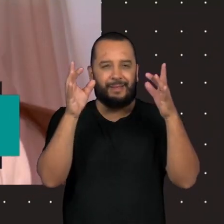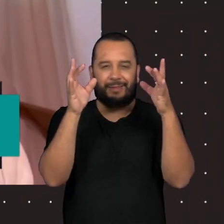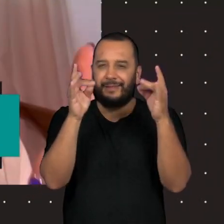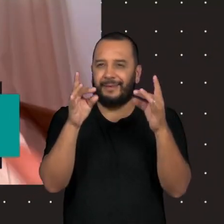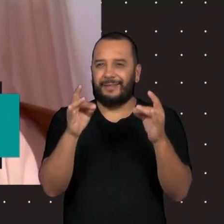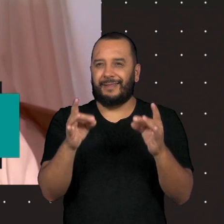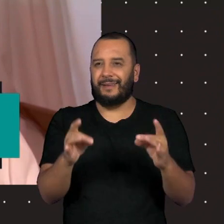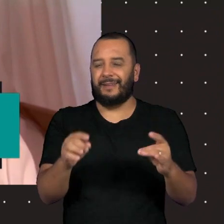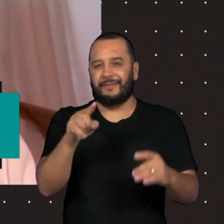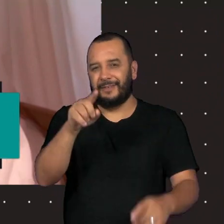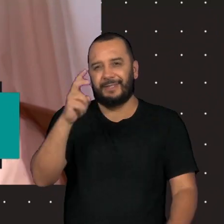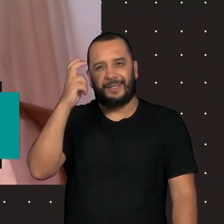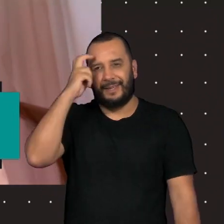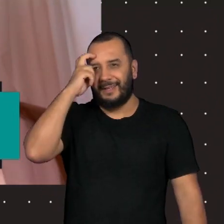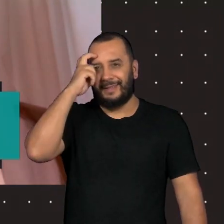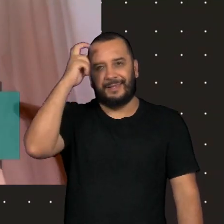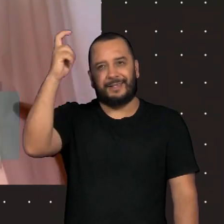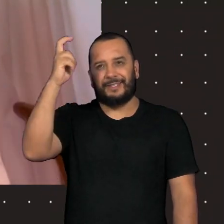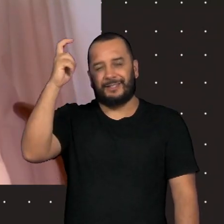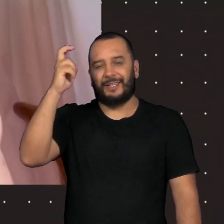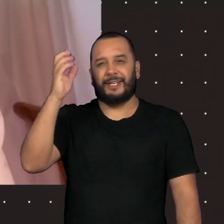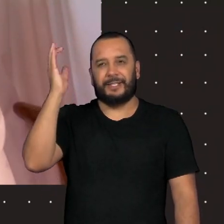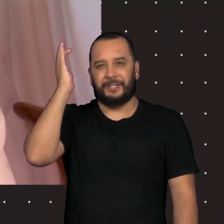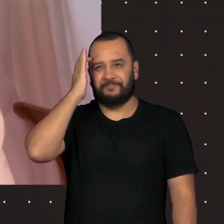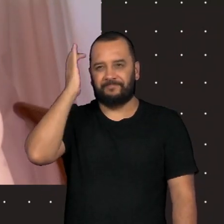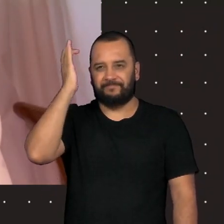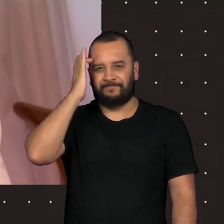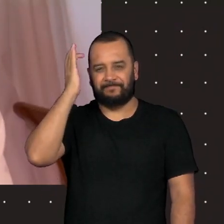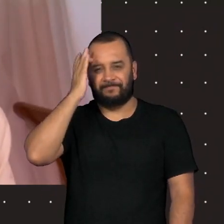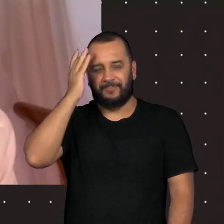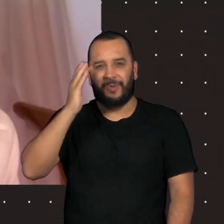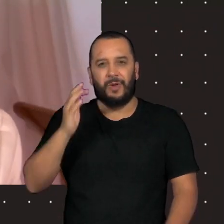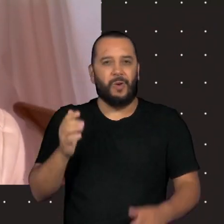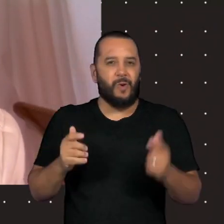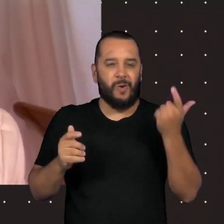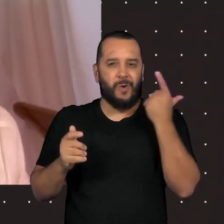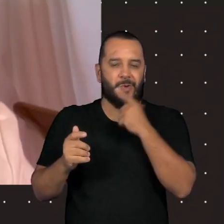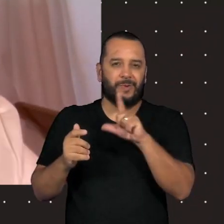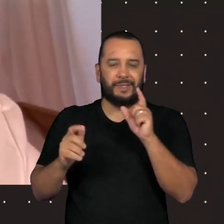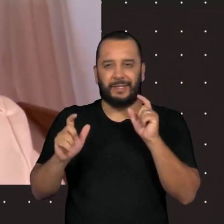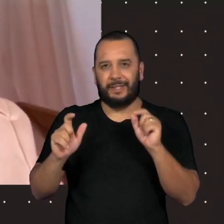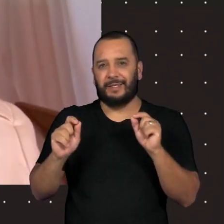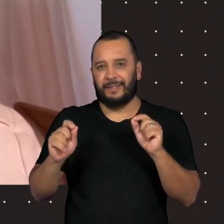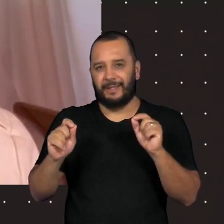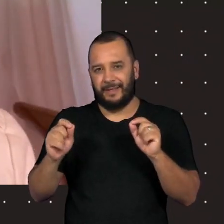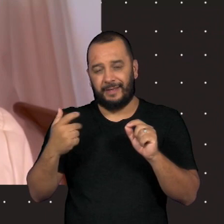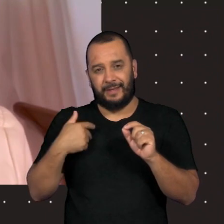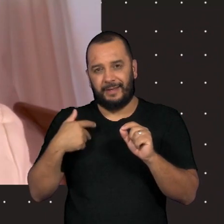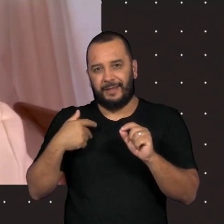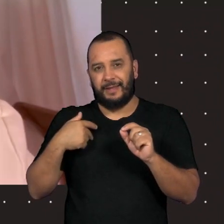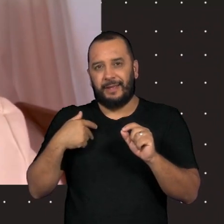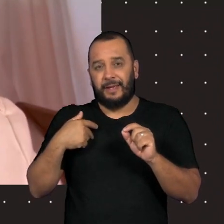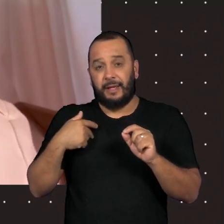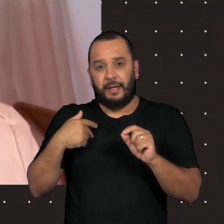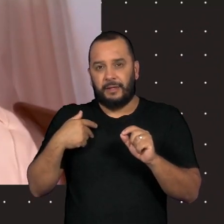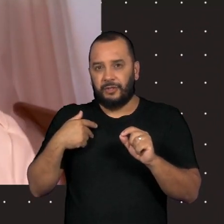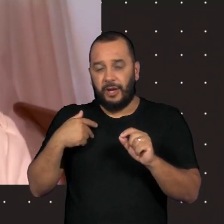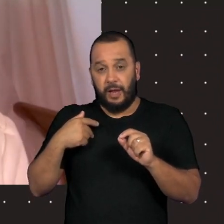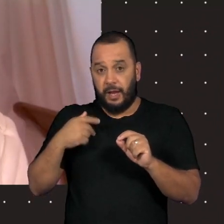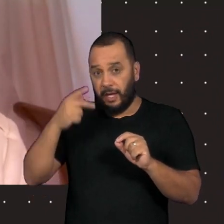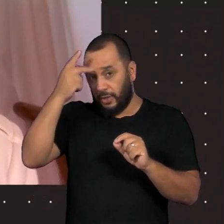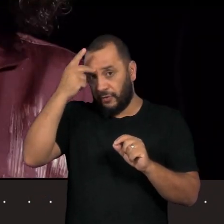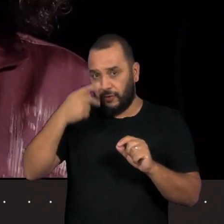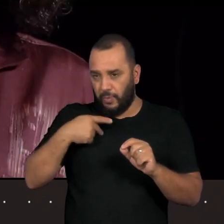sua inteligência emocional de unir essas duas partes, que é o olhar do todo,